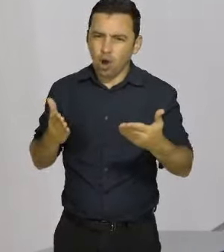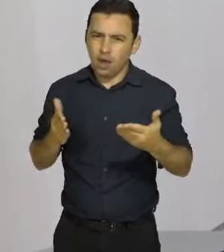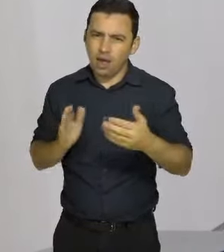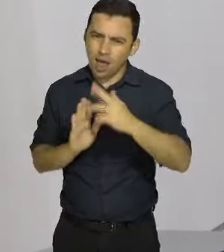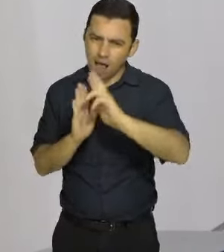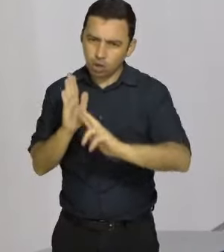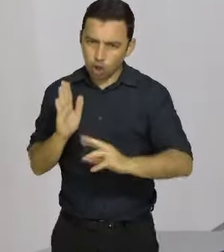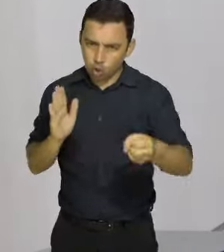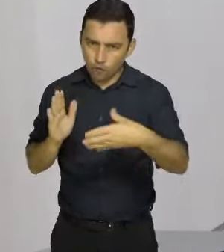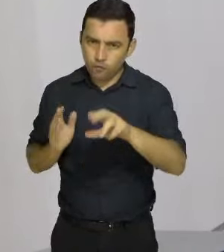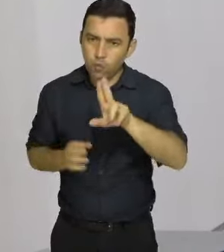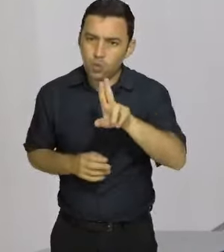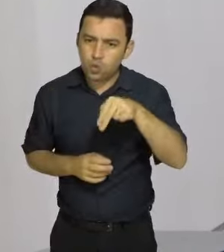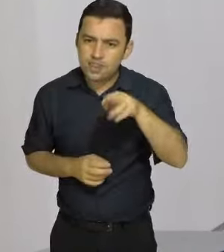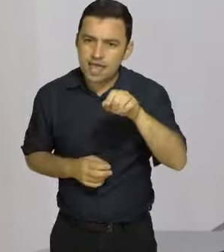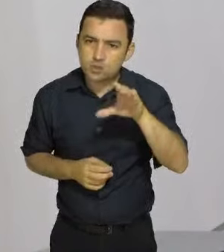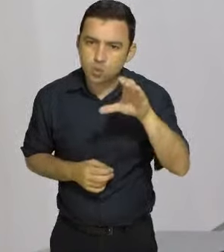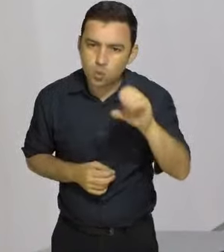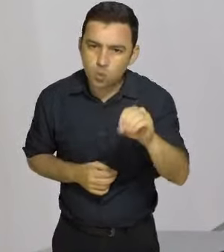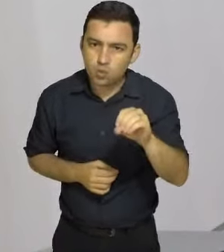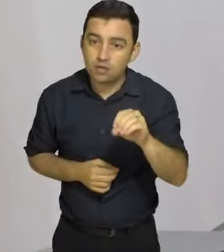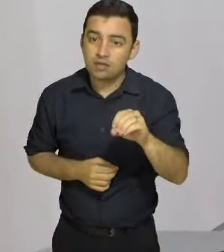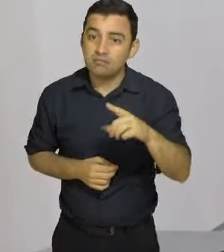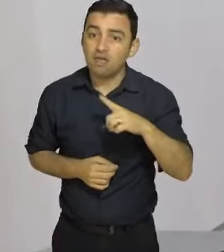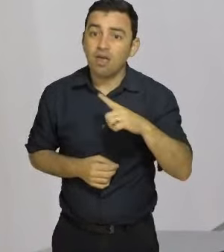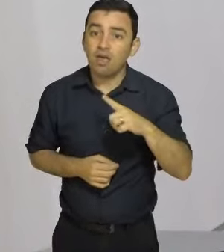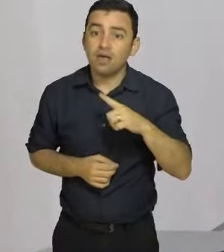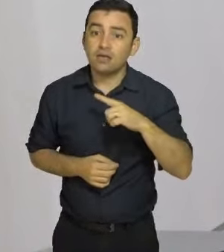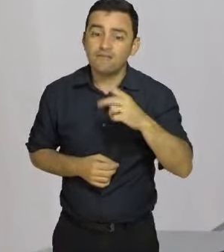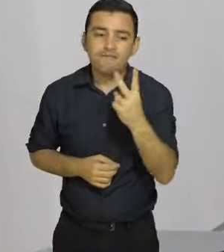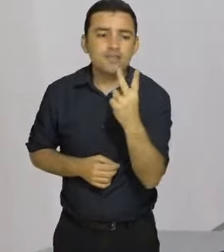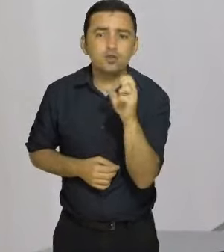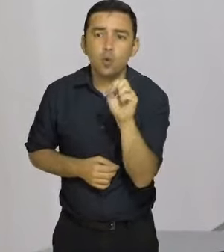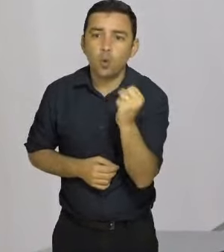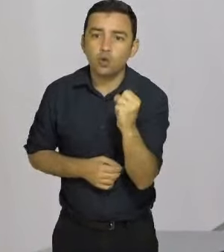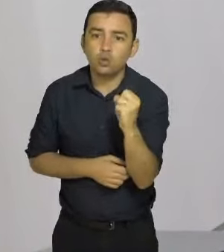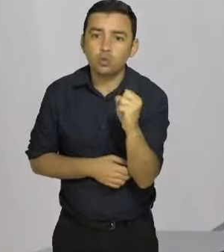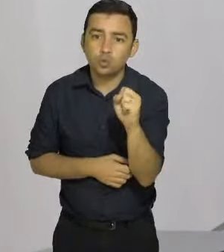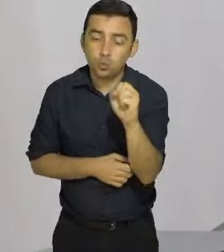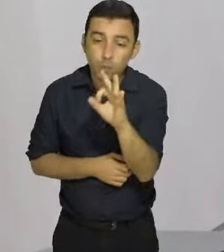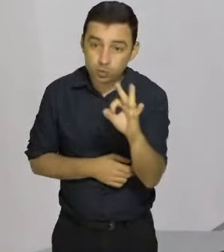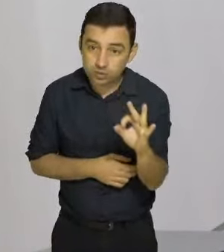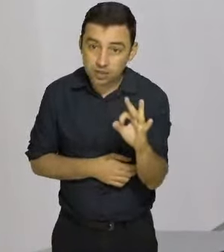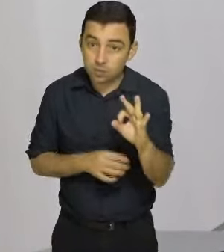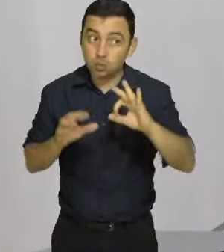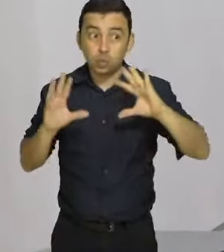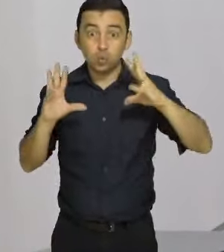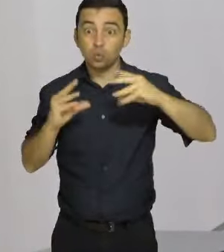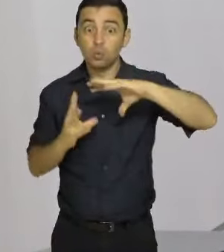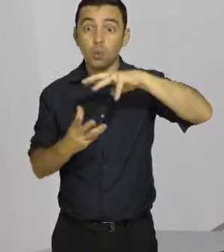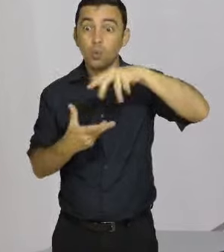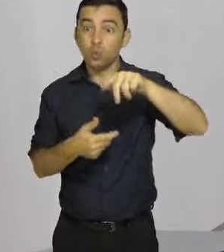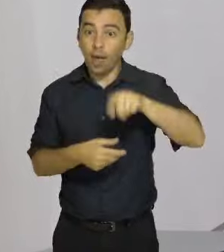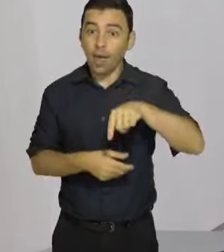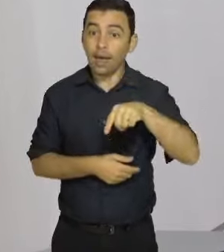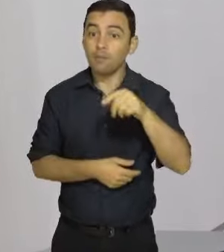Unesco, 2018, apenas 28% dos cientistas em todo o mundo são